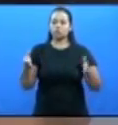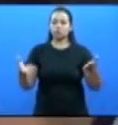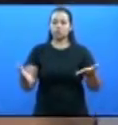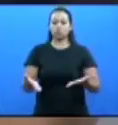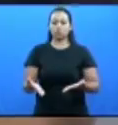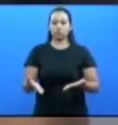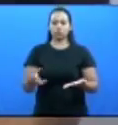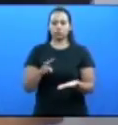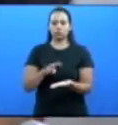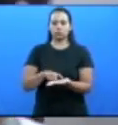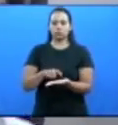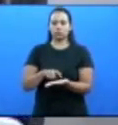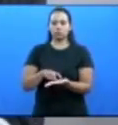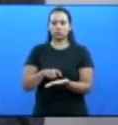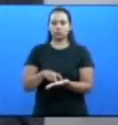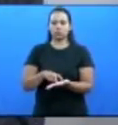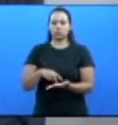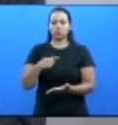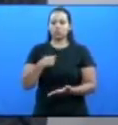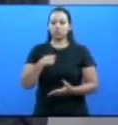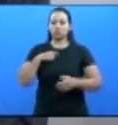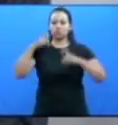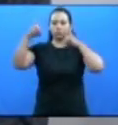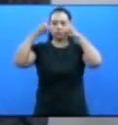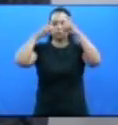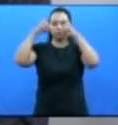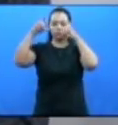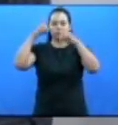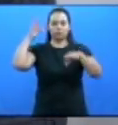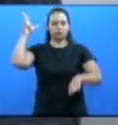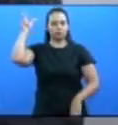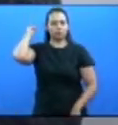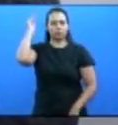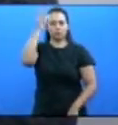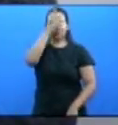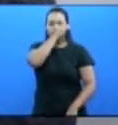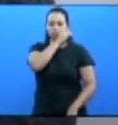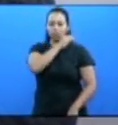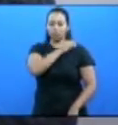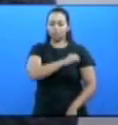manhã, participei de uma reunião da administração municipal, onde o município